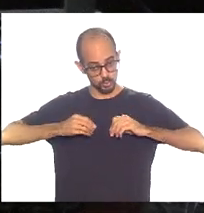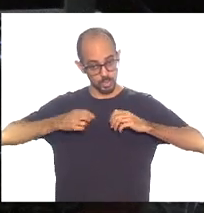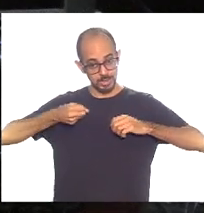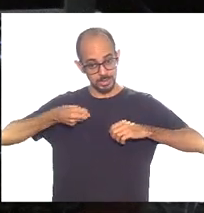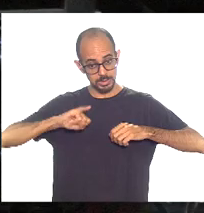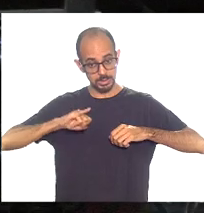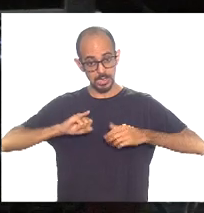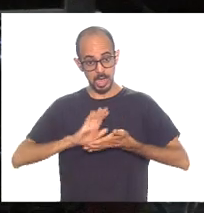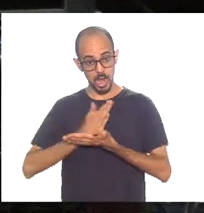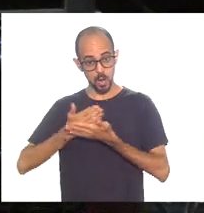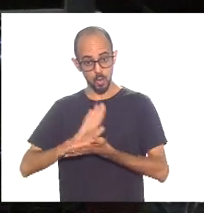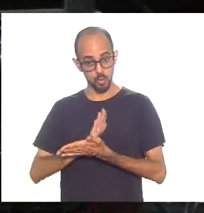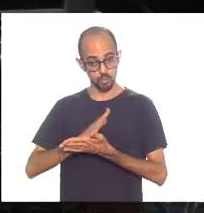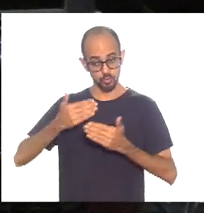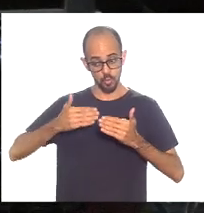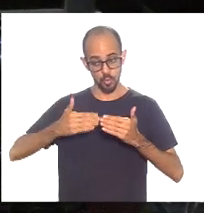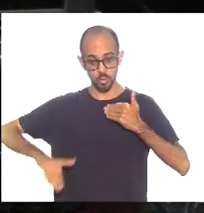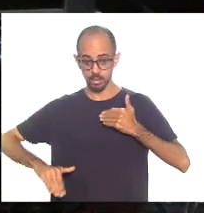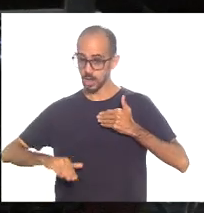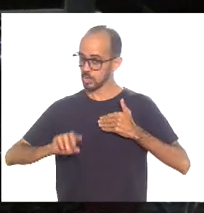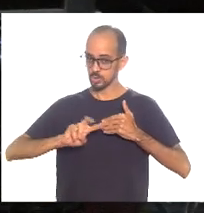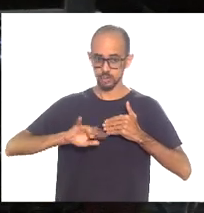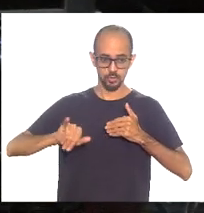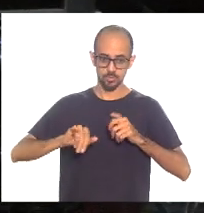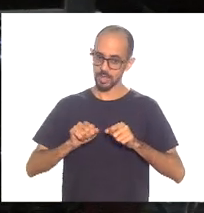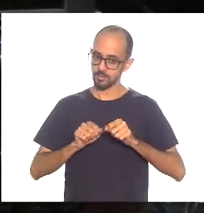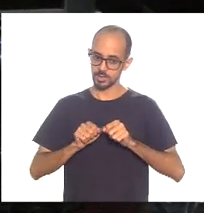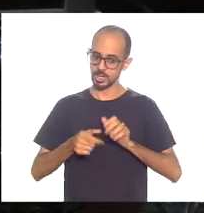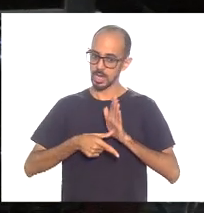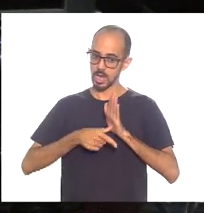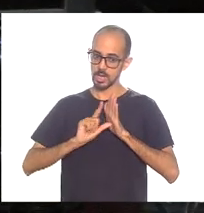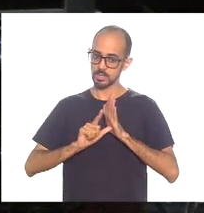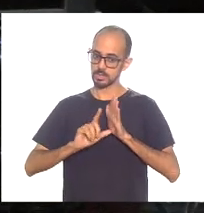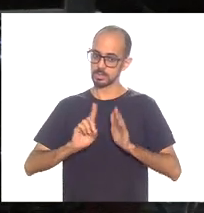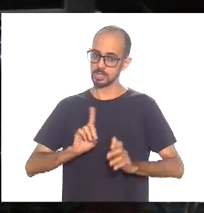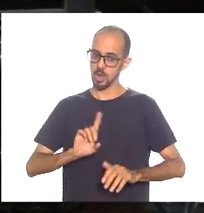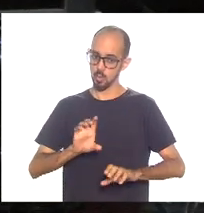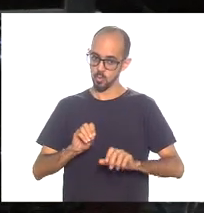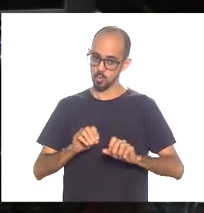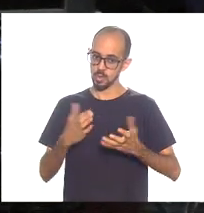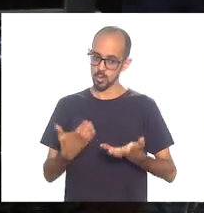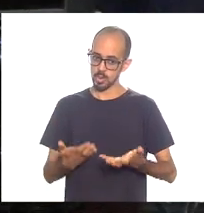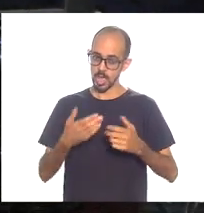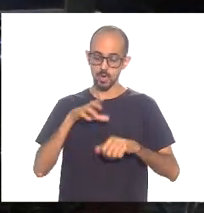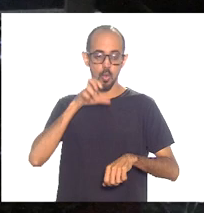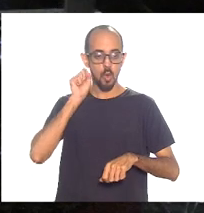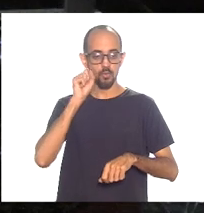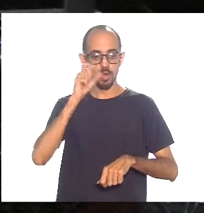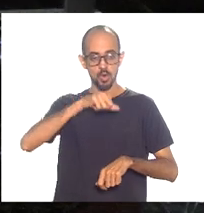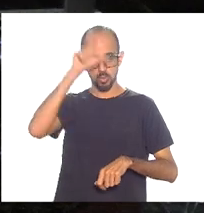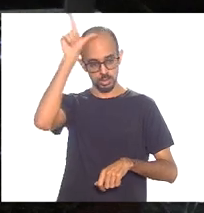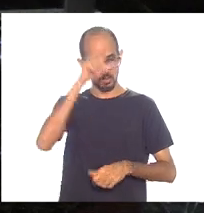essa possibilidade, a gente não vai antecipar e vamos manter para amanhã. Então, quero ouvir o deputado Luiz Paulo.